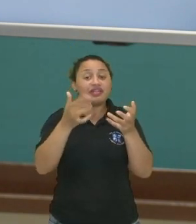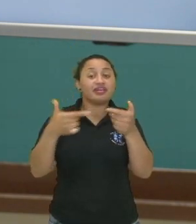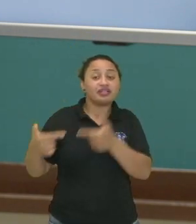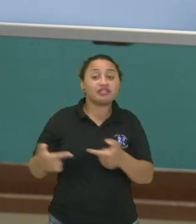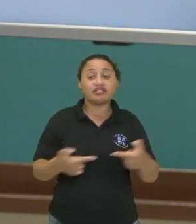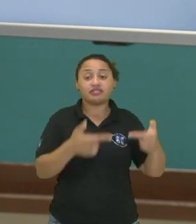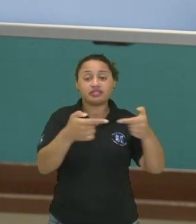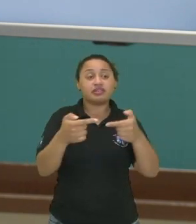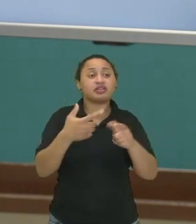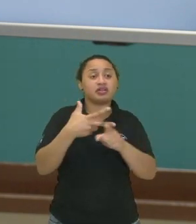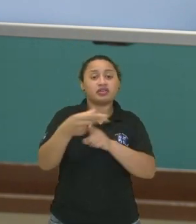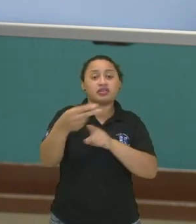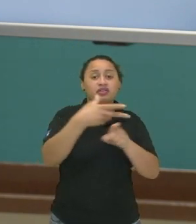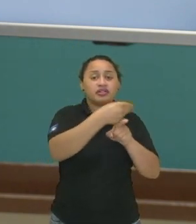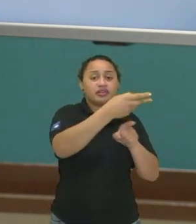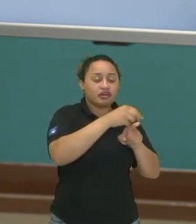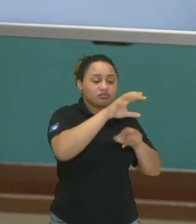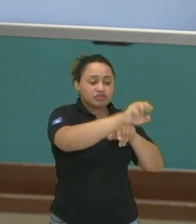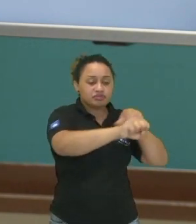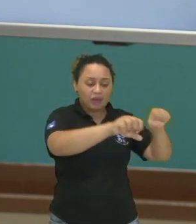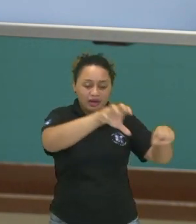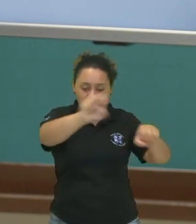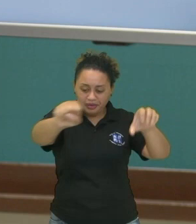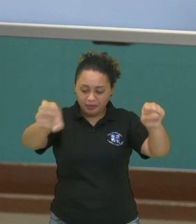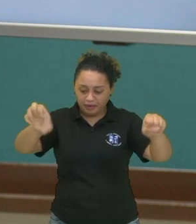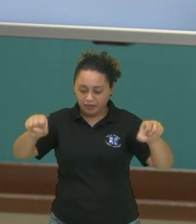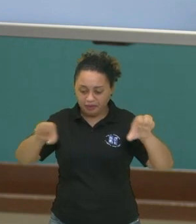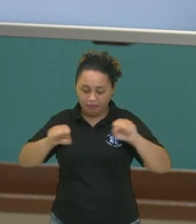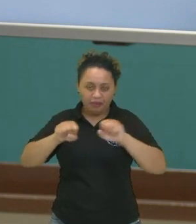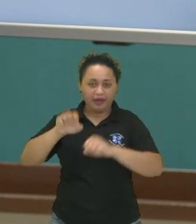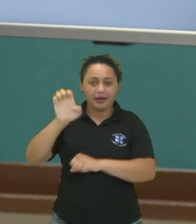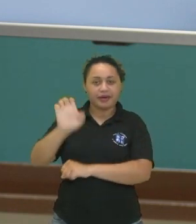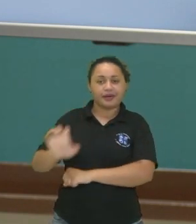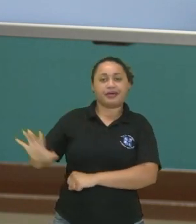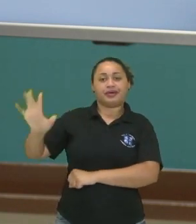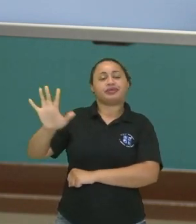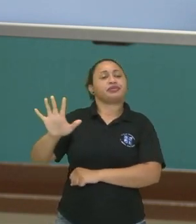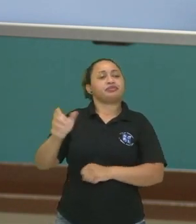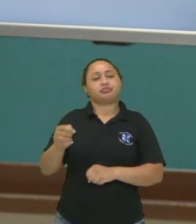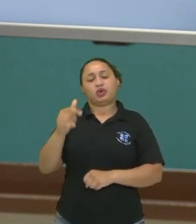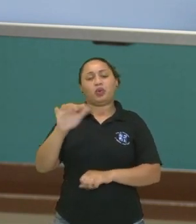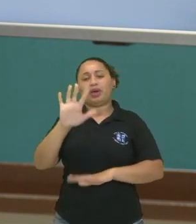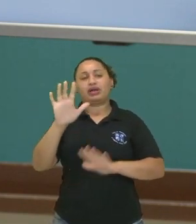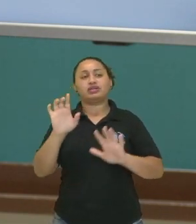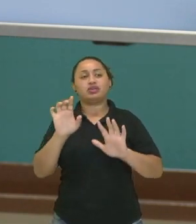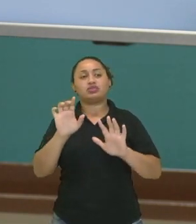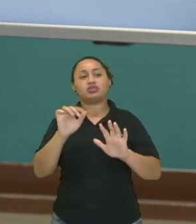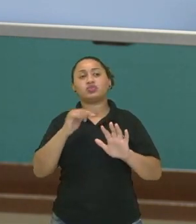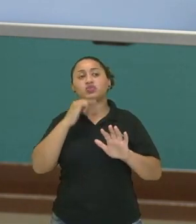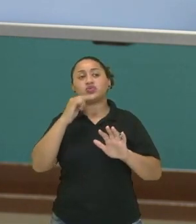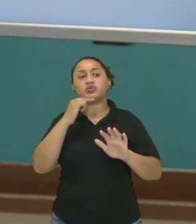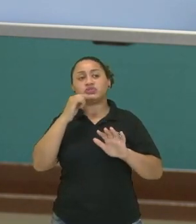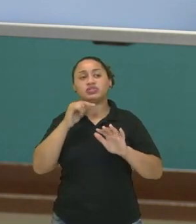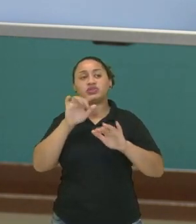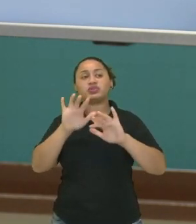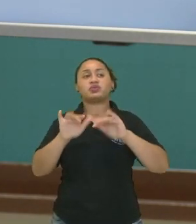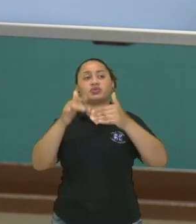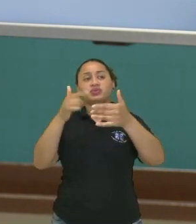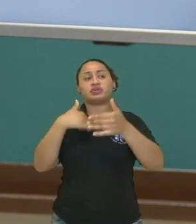conquistaram praticamente quase todo mundo aqui da Europa, né? Quase só não chegou na Germânia,